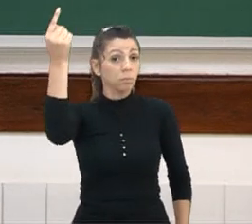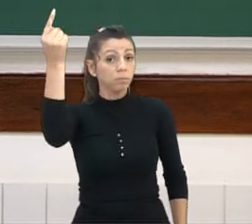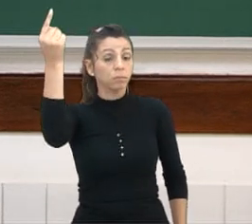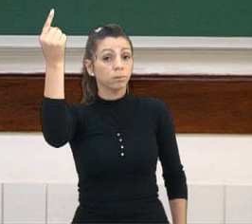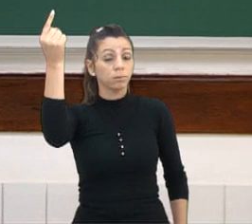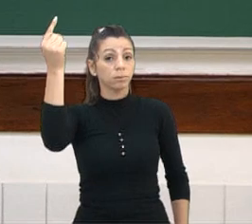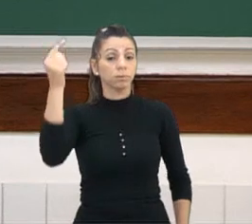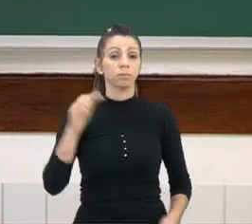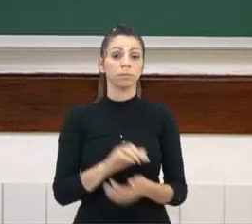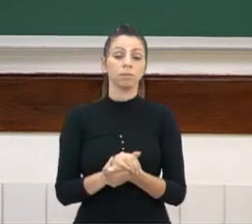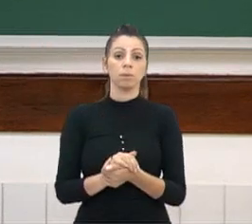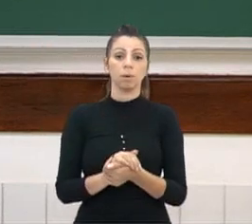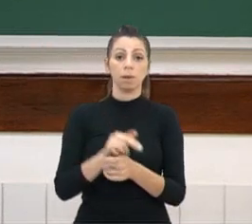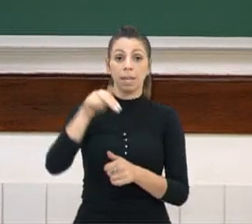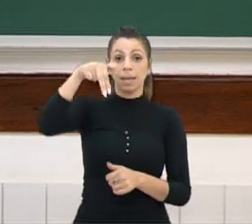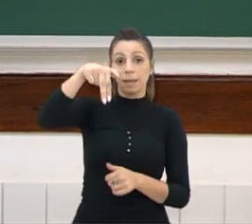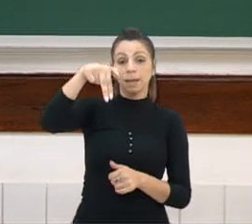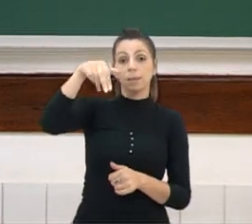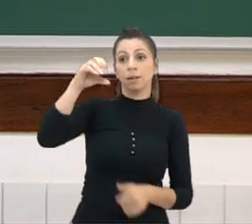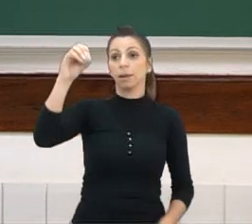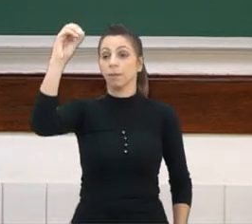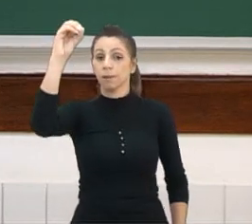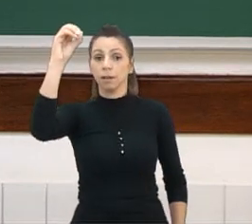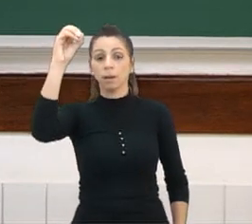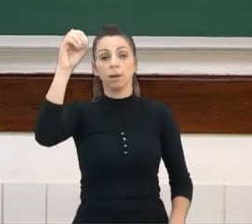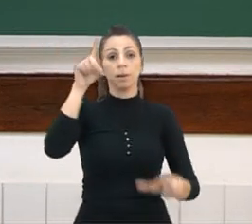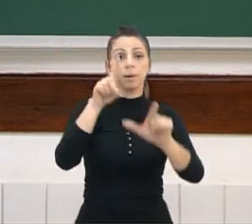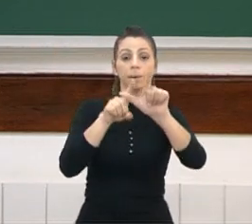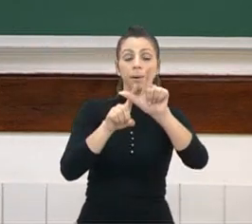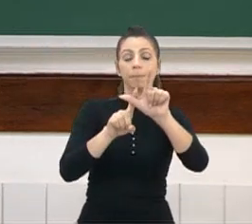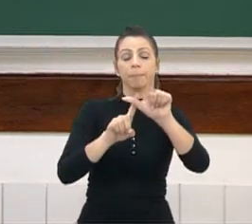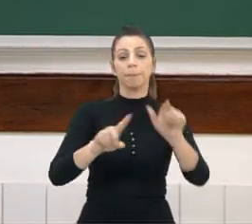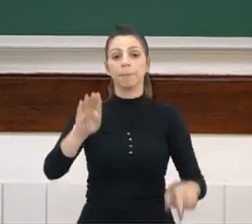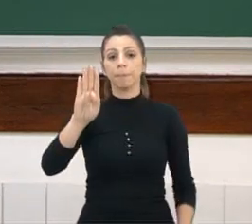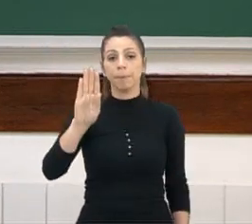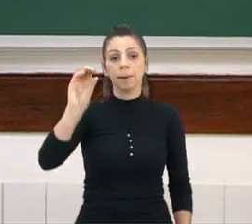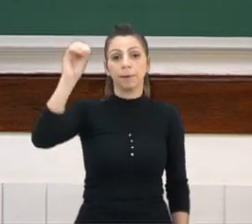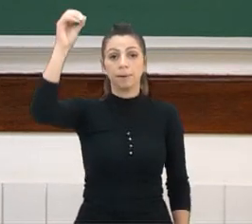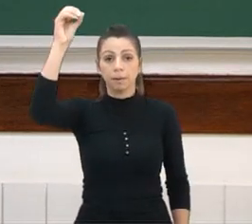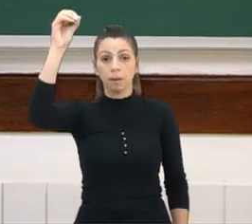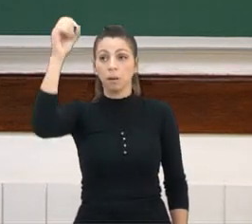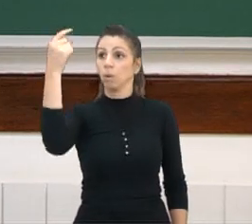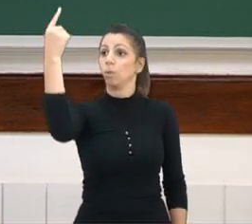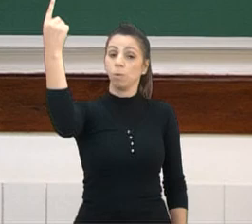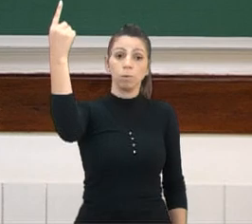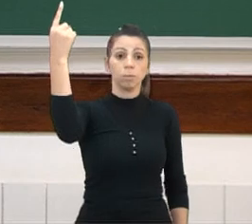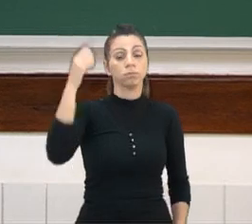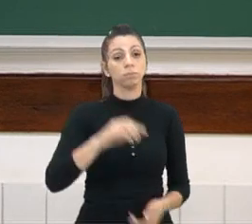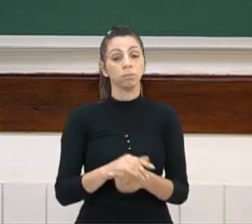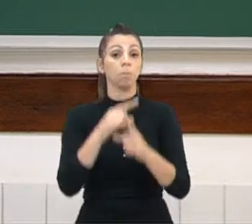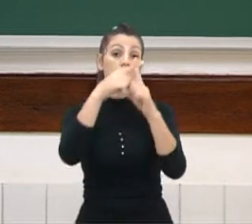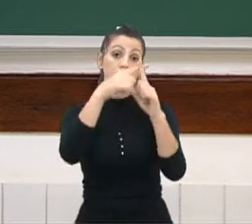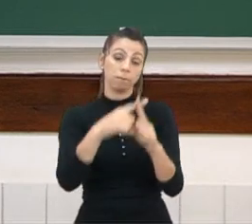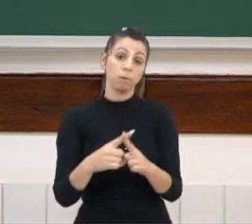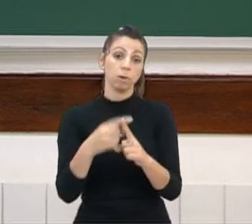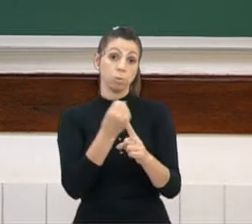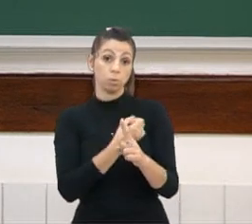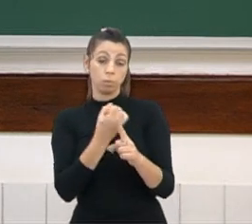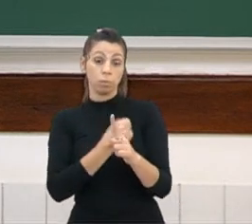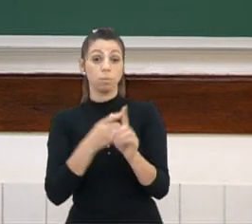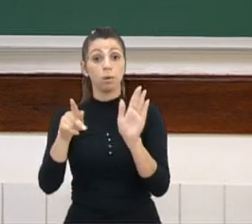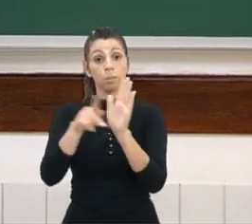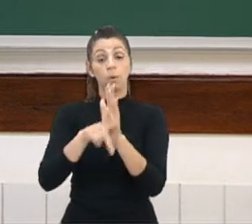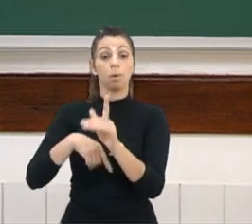Então, m elevado a 0, x elevado a 0, b elevado a 0, é 1. E uma vez o número, é o próprio número. Portanto, um número